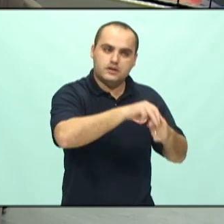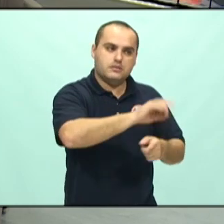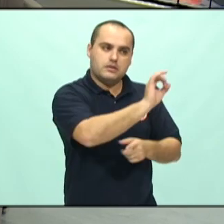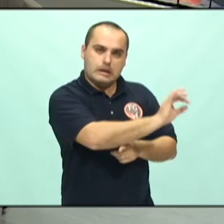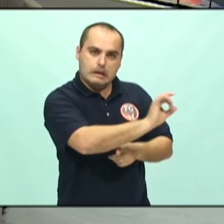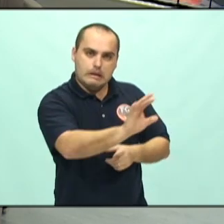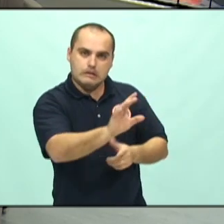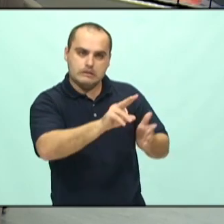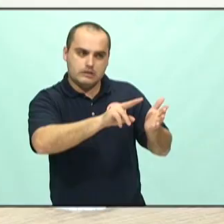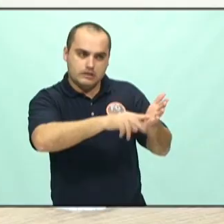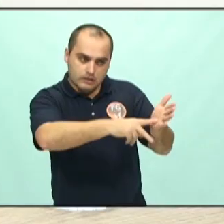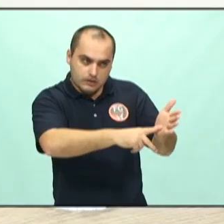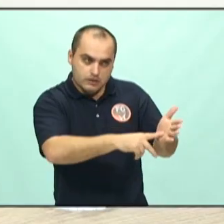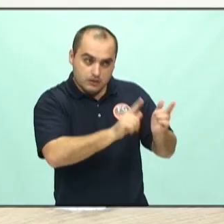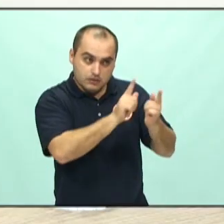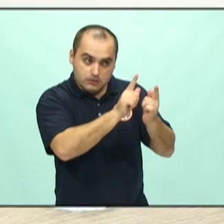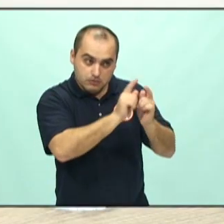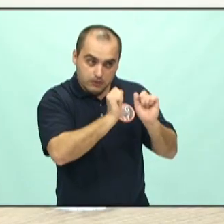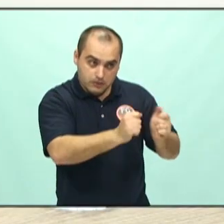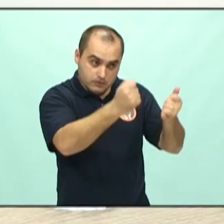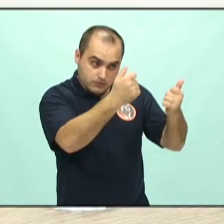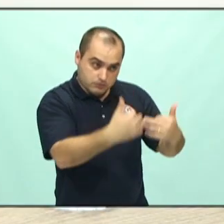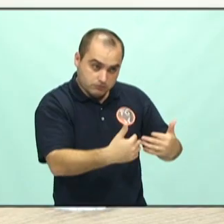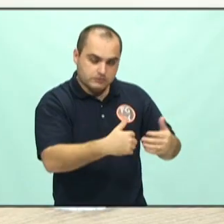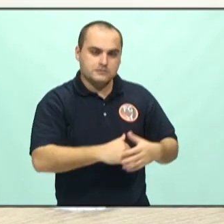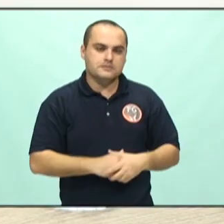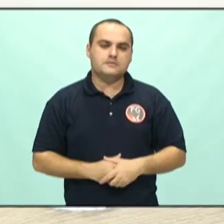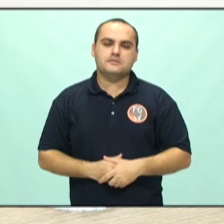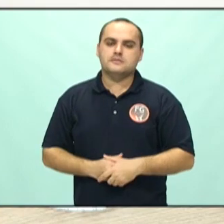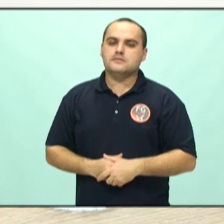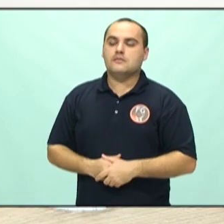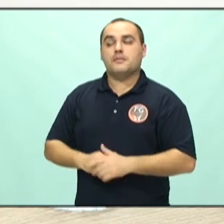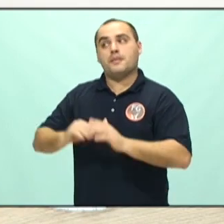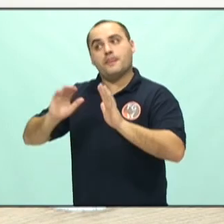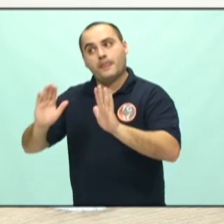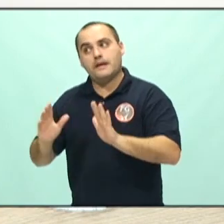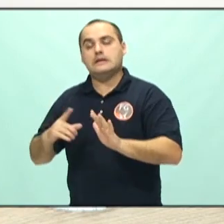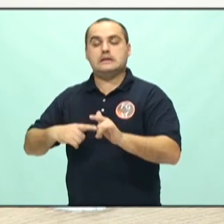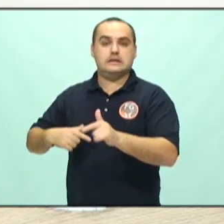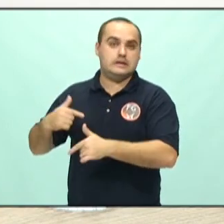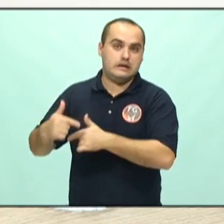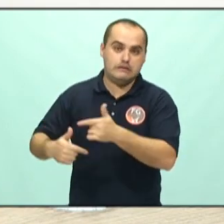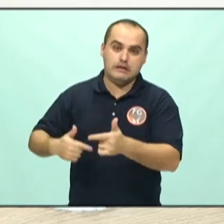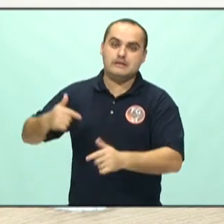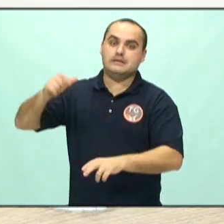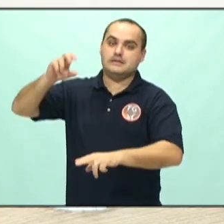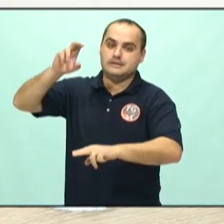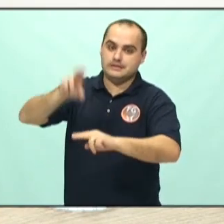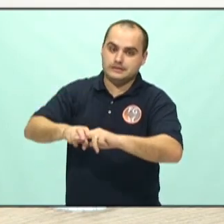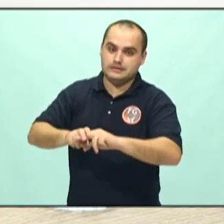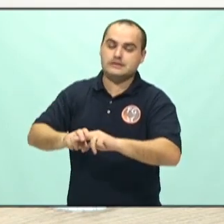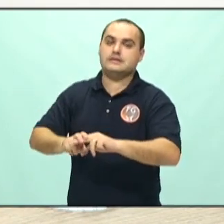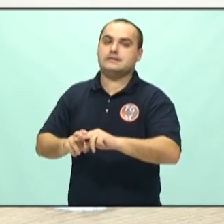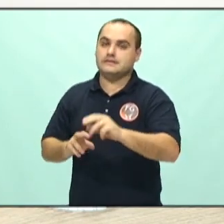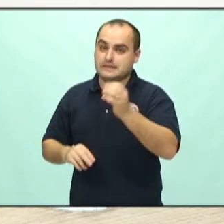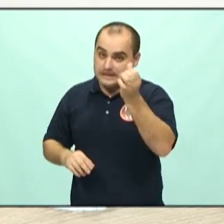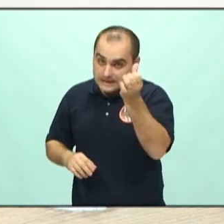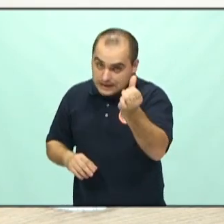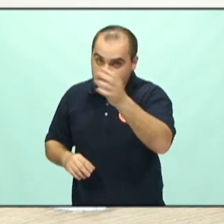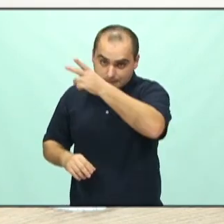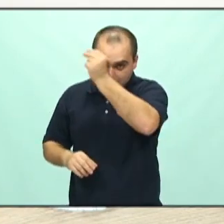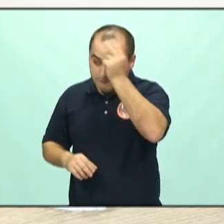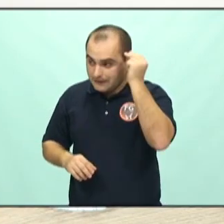pelo Sindifós? Vamos lá, nós temos aí uma tarefa árdua, né, que é sentar e dialogar com 6 prefeitos diferentes,